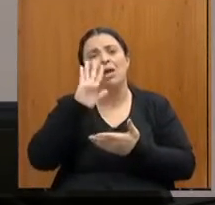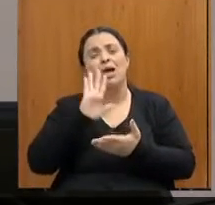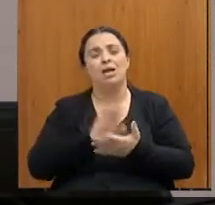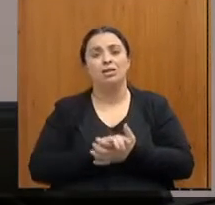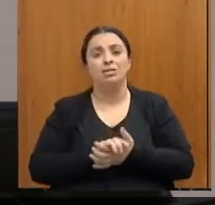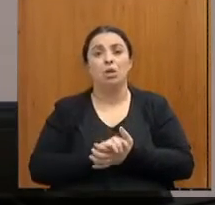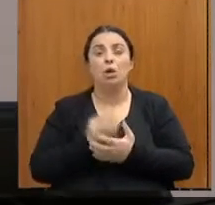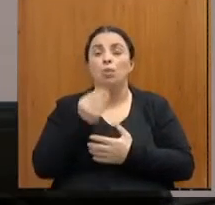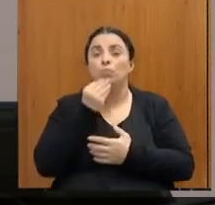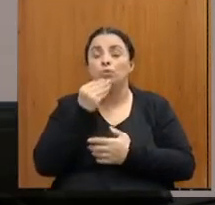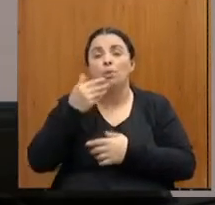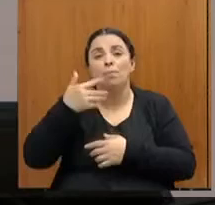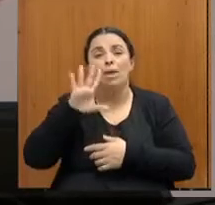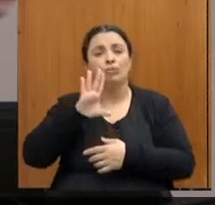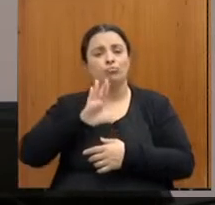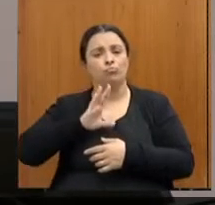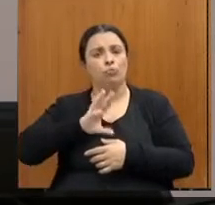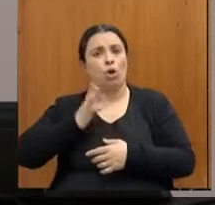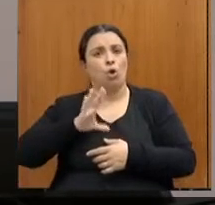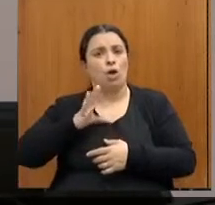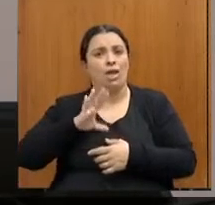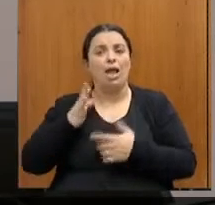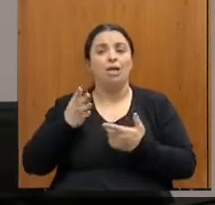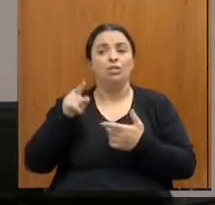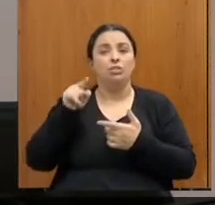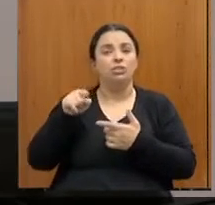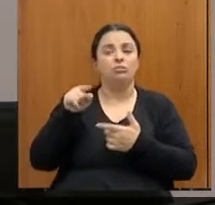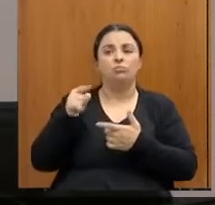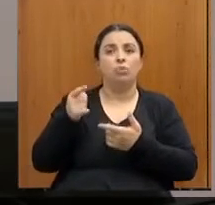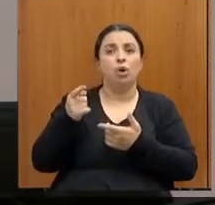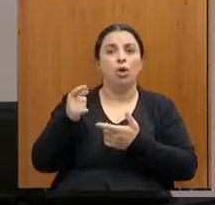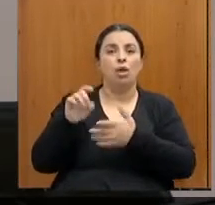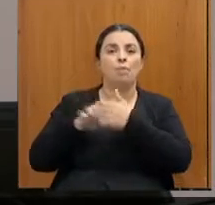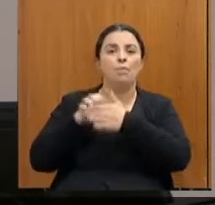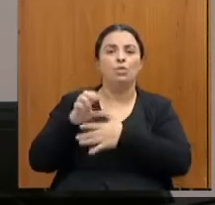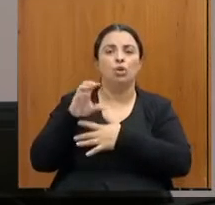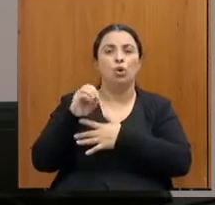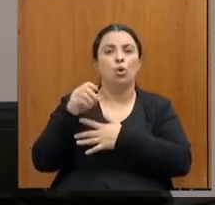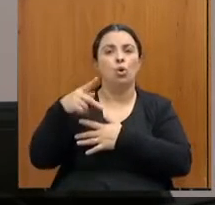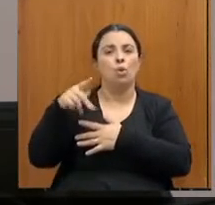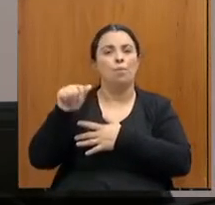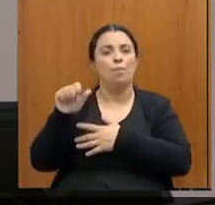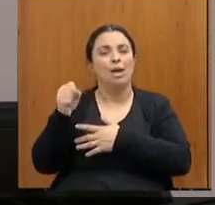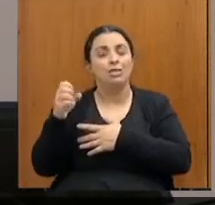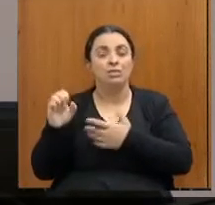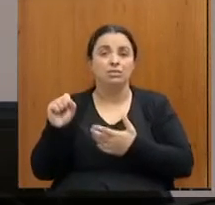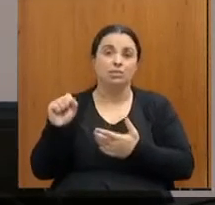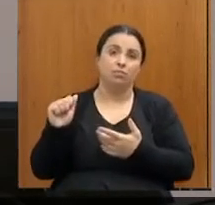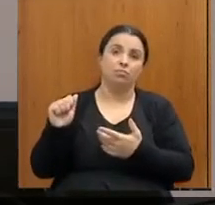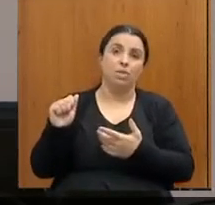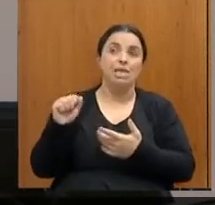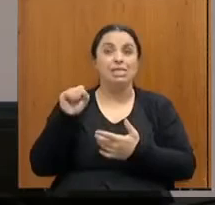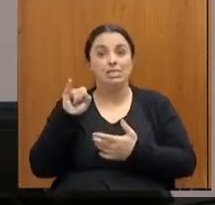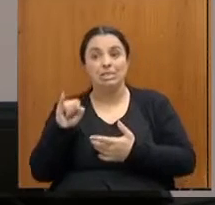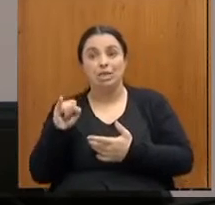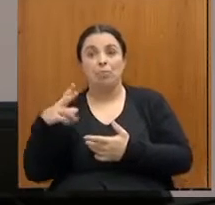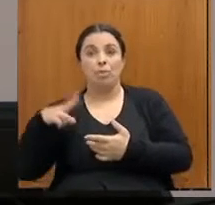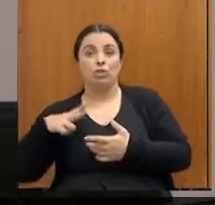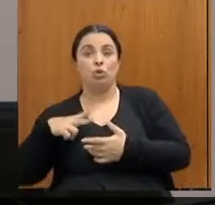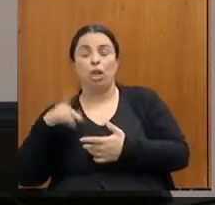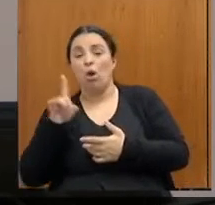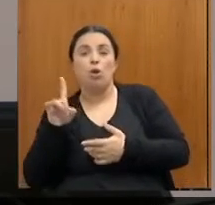na questão da da Copasa também mesmo citando a questão de privatização ou não então eu quero